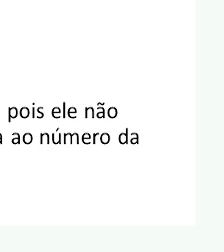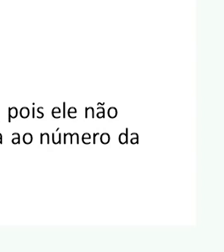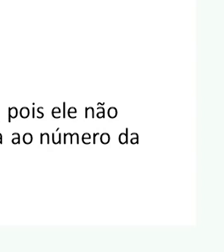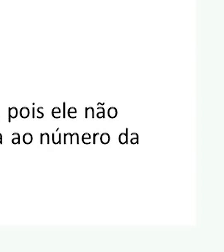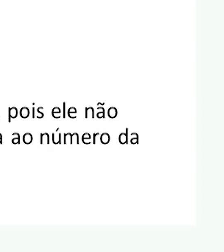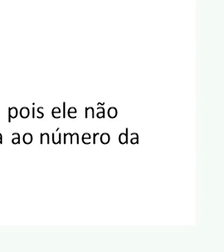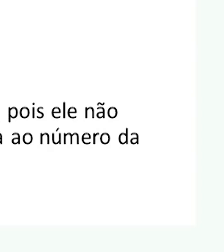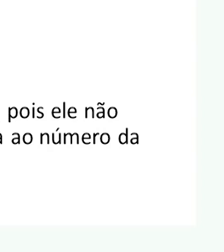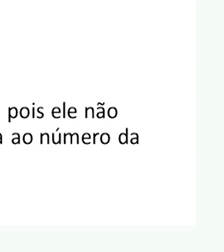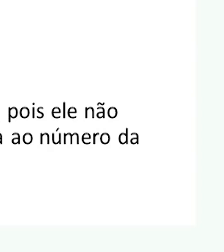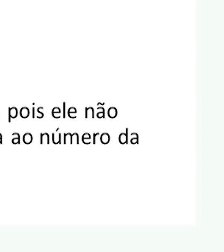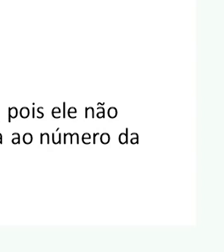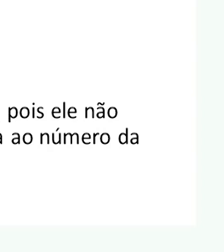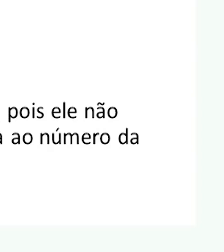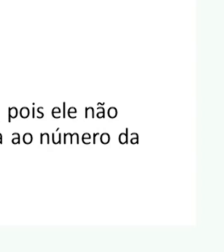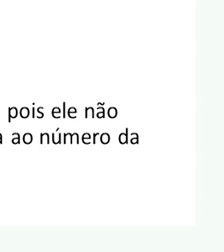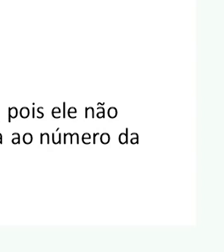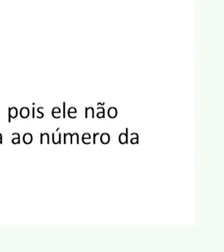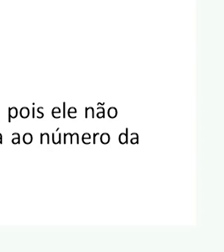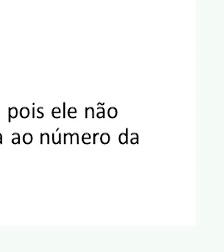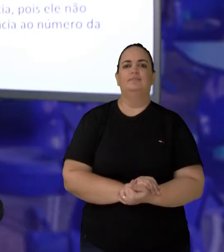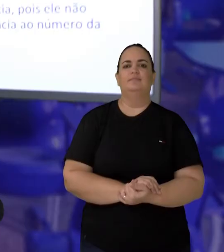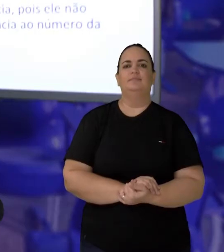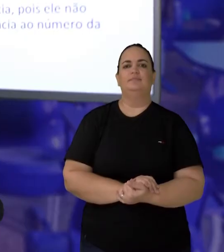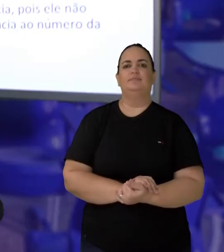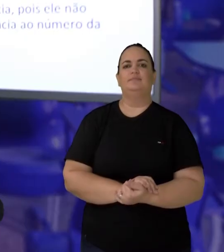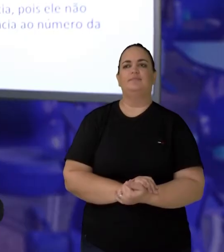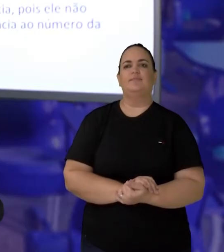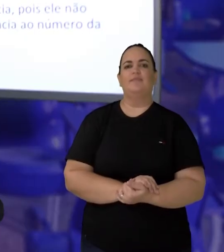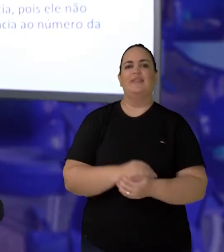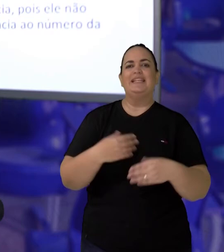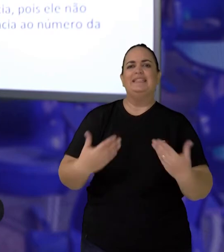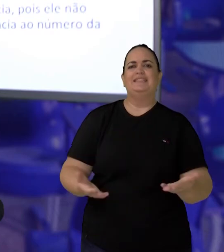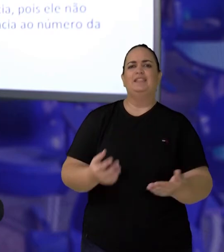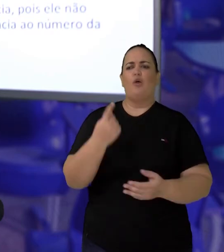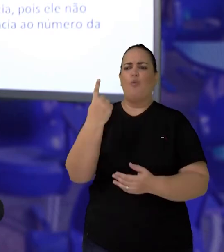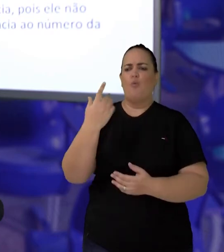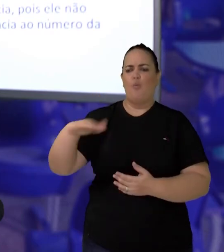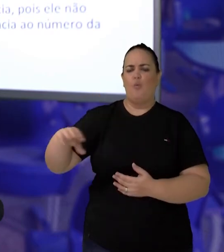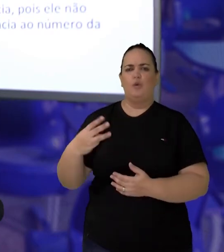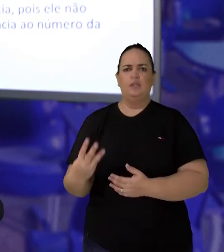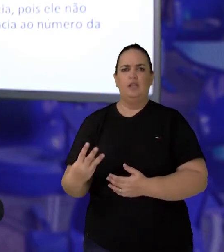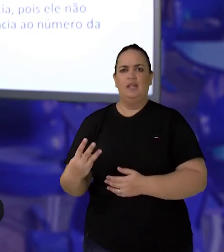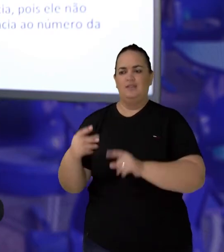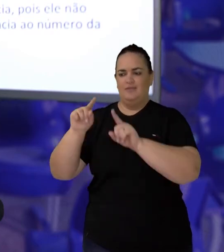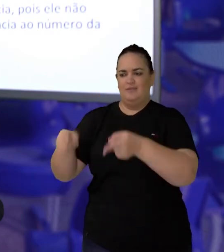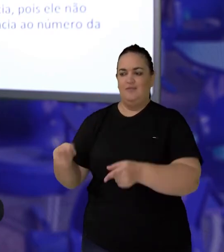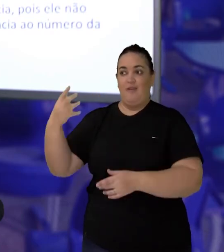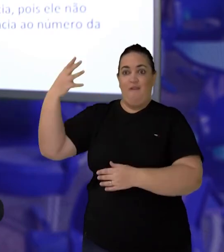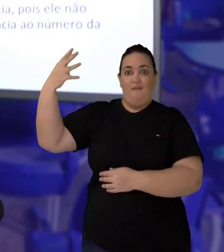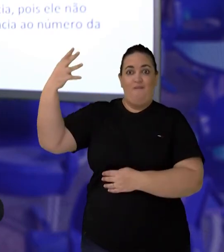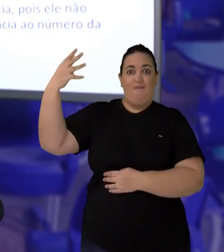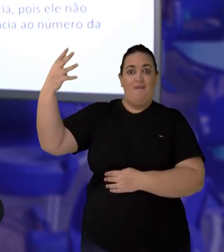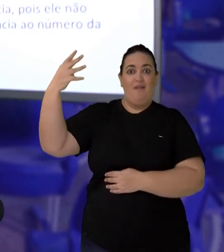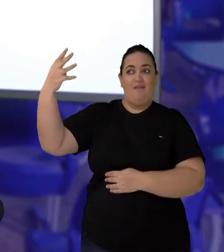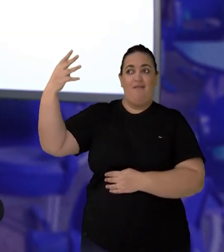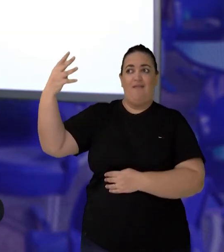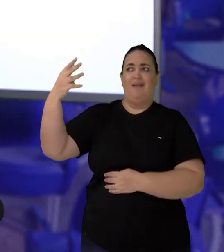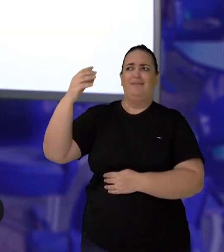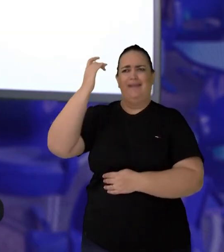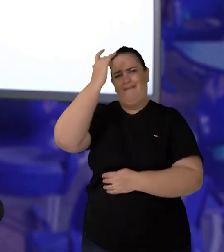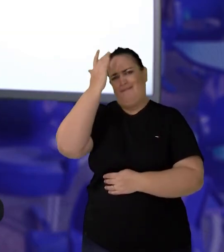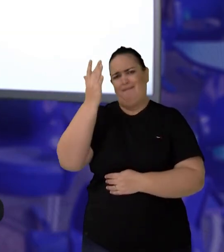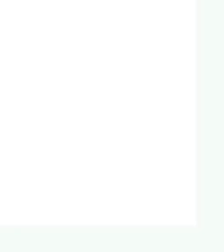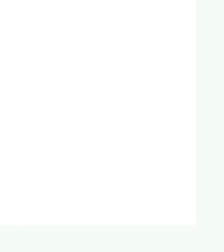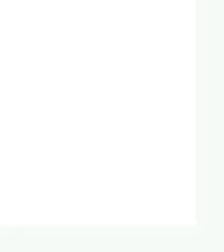vai virar 1/3. Show de bola? Pois então, 1/3 elevado à quarta potência, a gente sabe